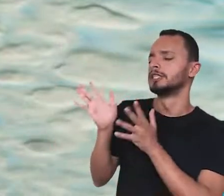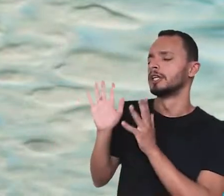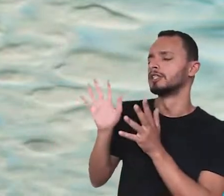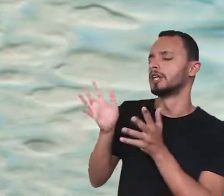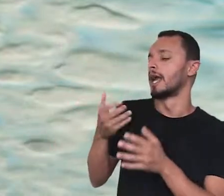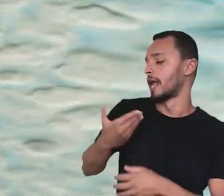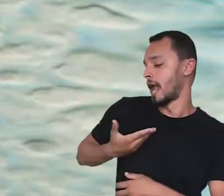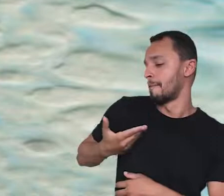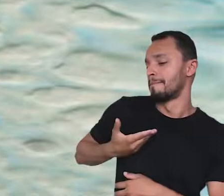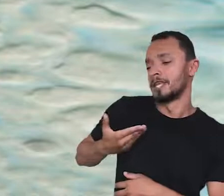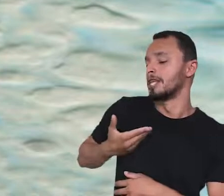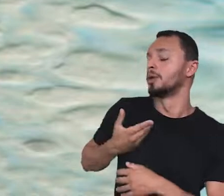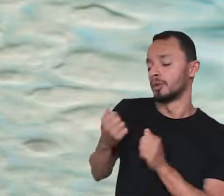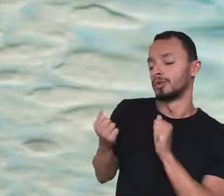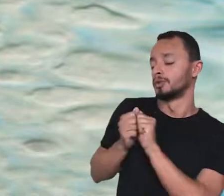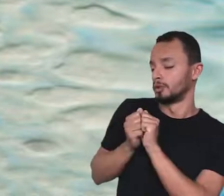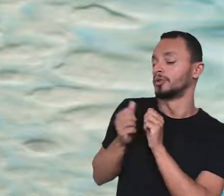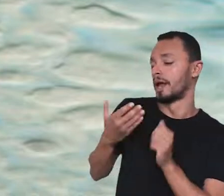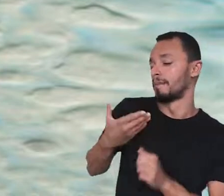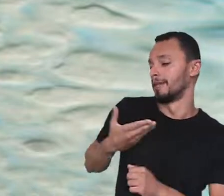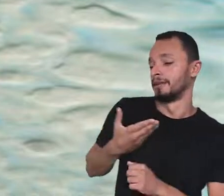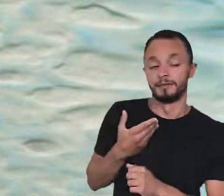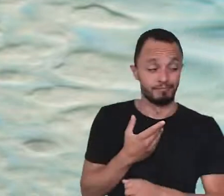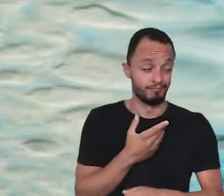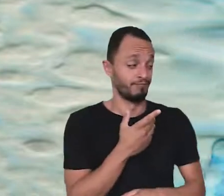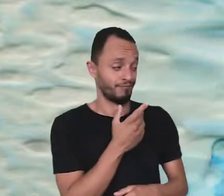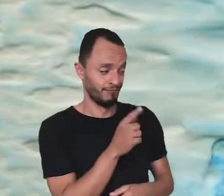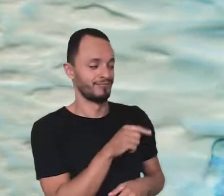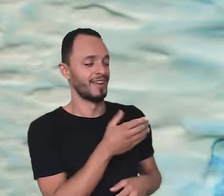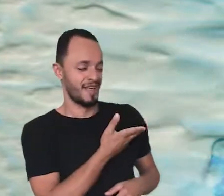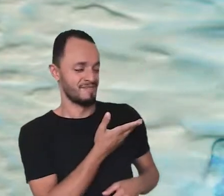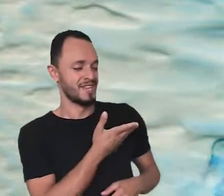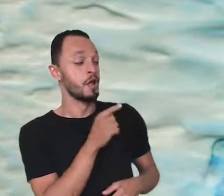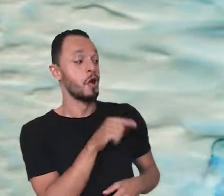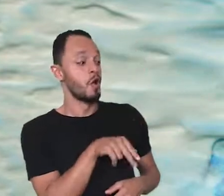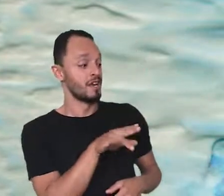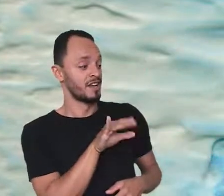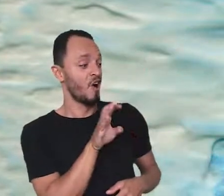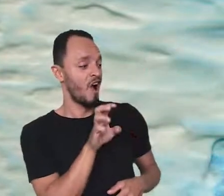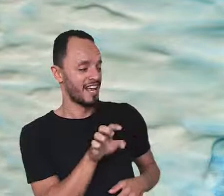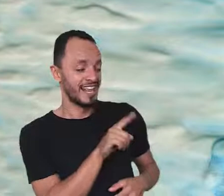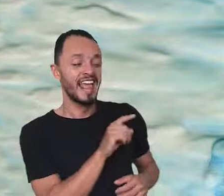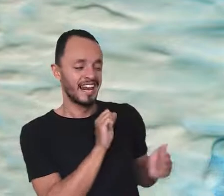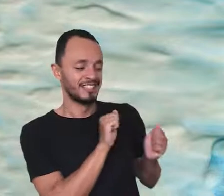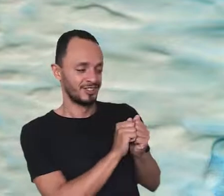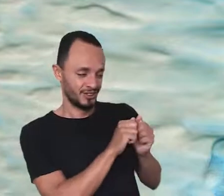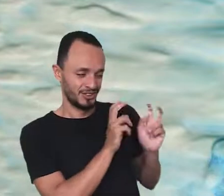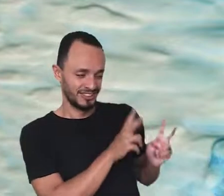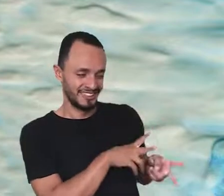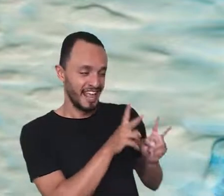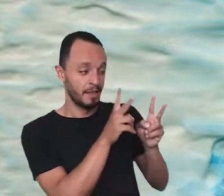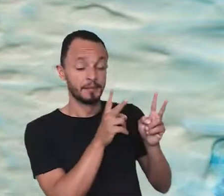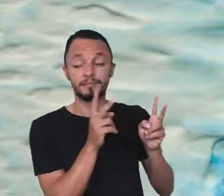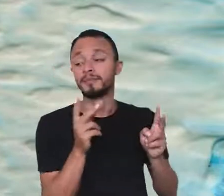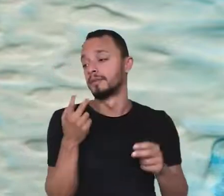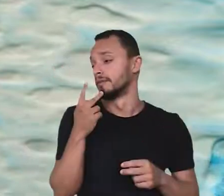muito amigos. Amigos, né? A Nicole tem muita estima por você, viu? Mas é como eu disse pra senhora,